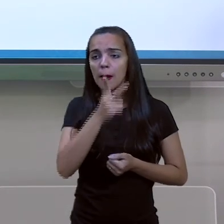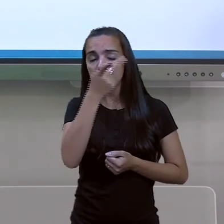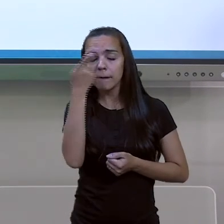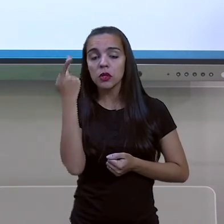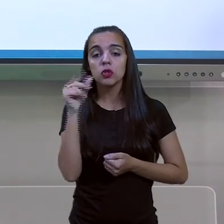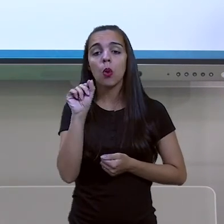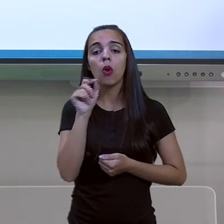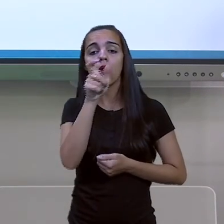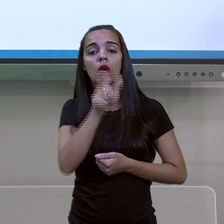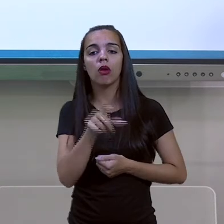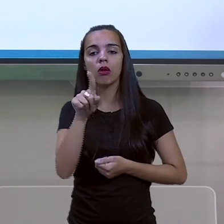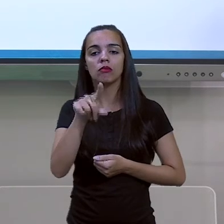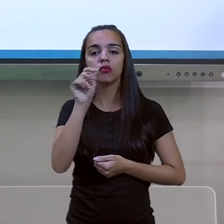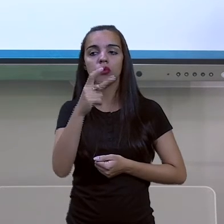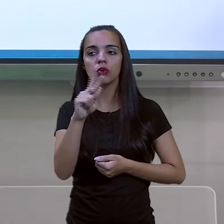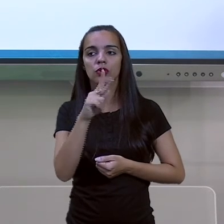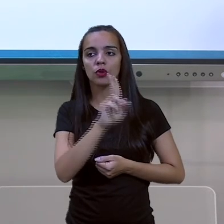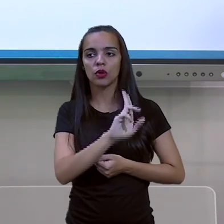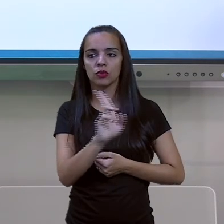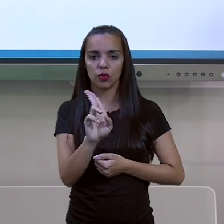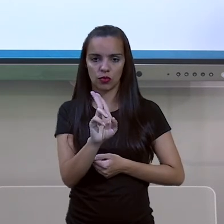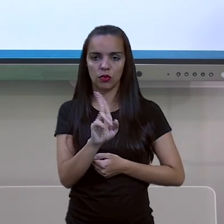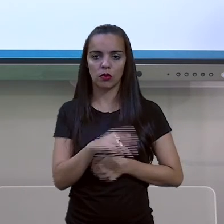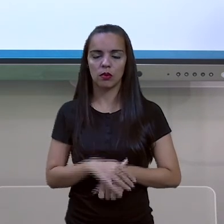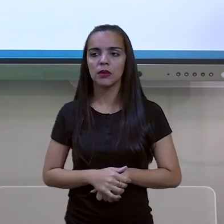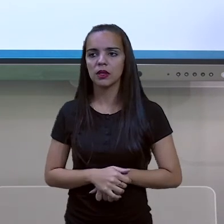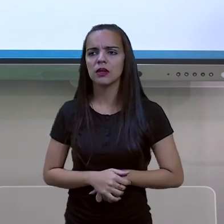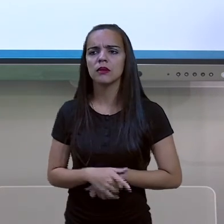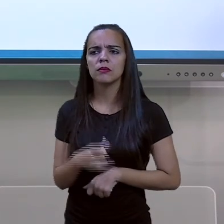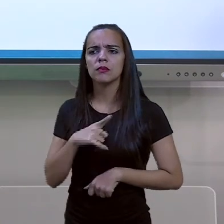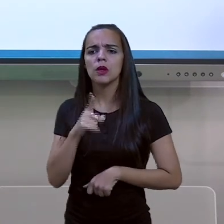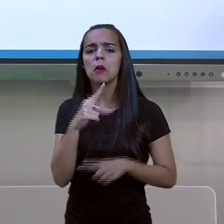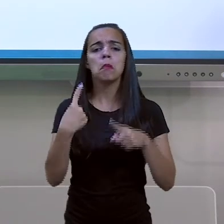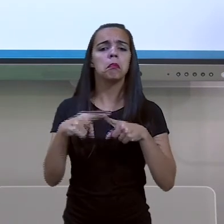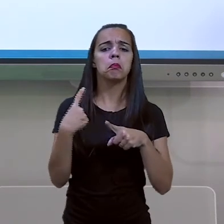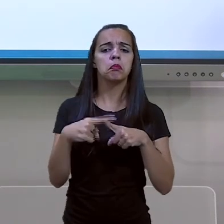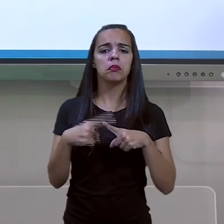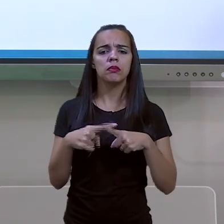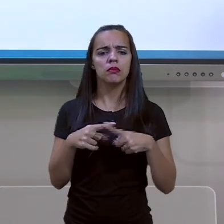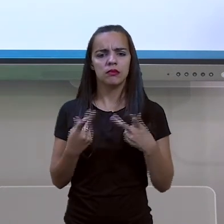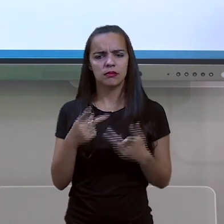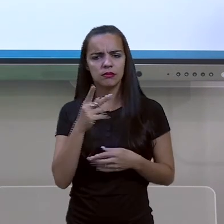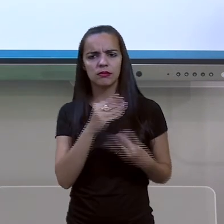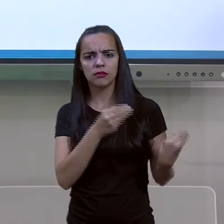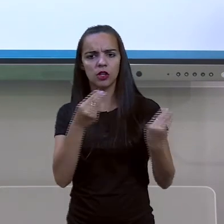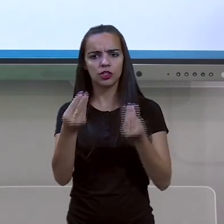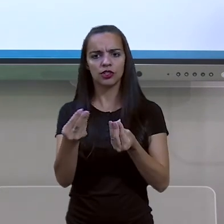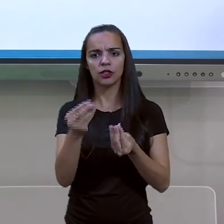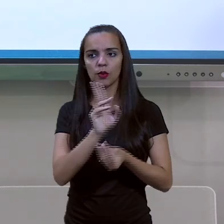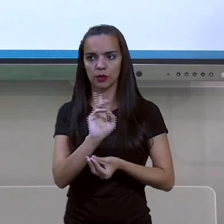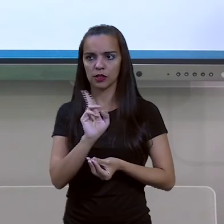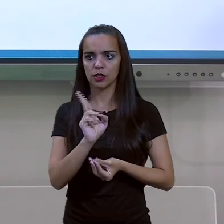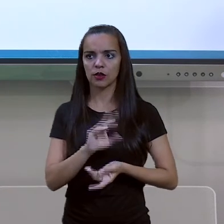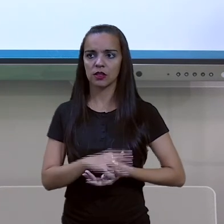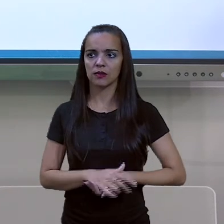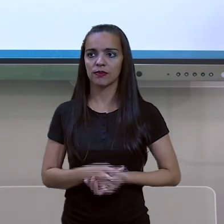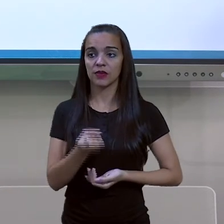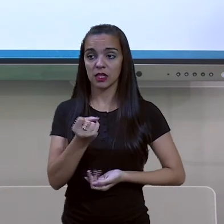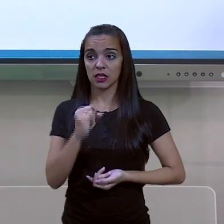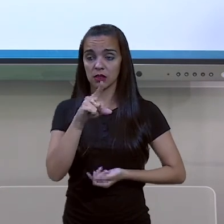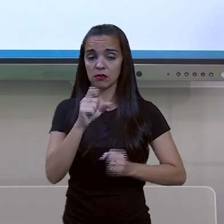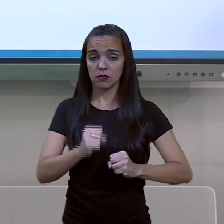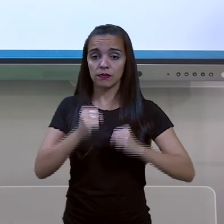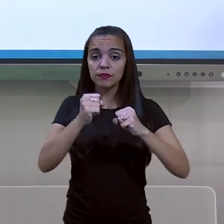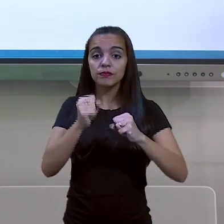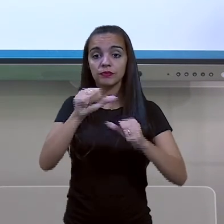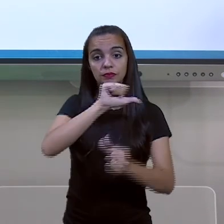você e por quê, né? Quem escolheu o seu nome e por quê? E eu também perguntei, se você